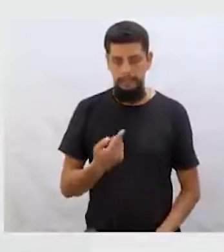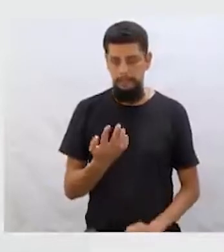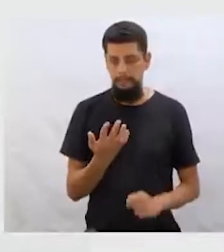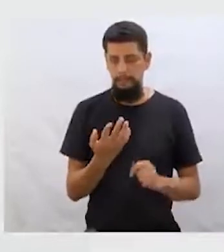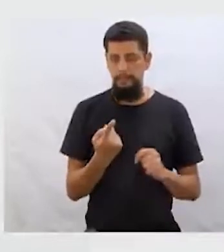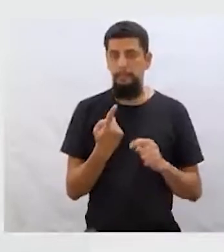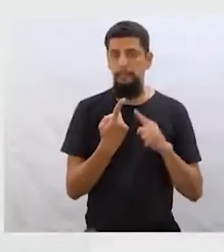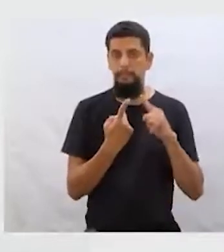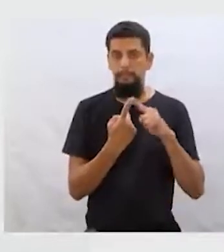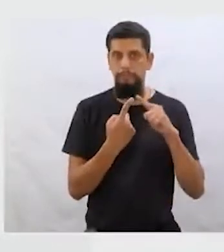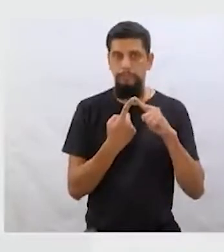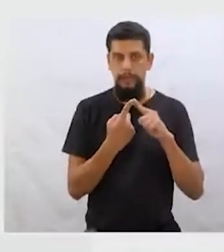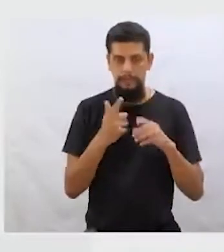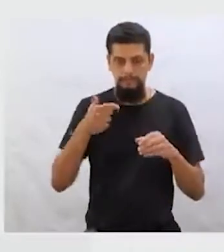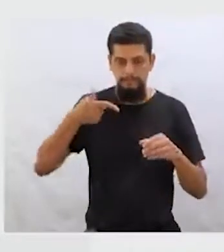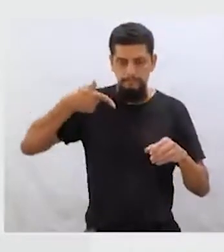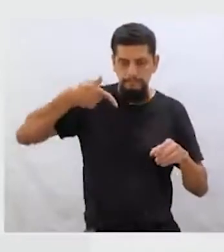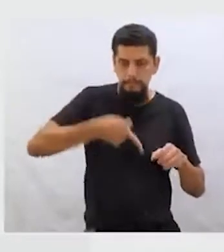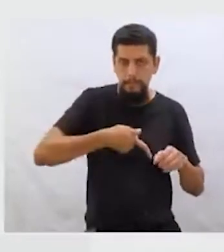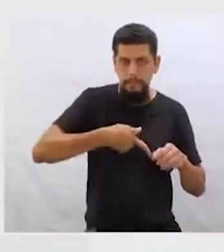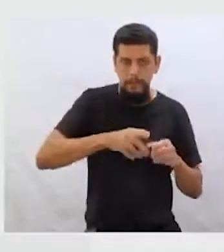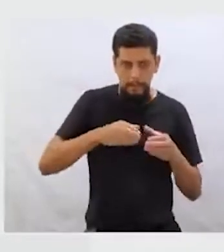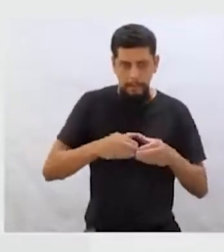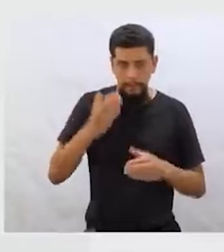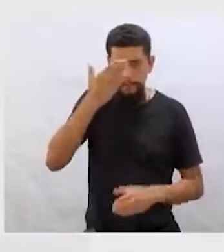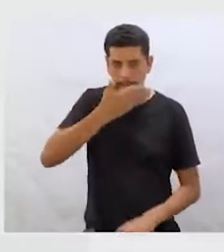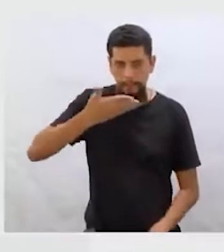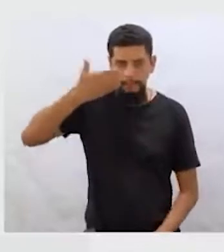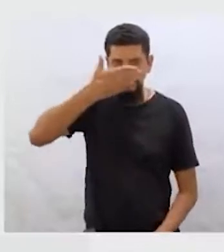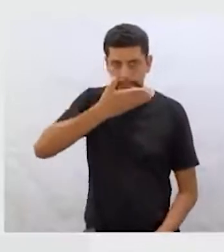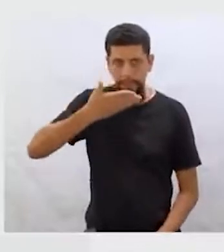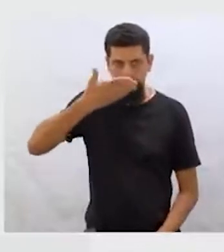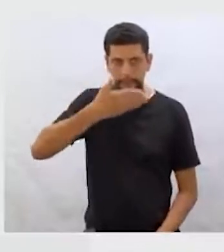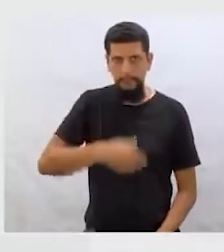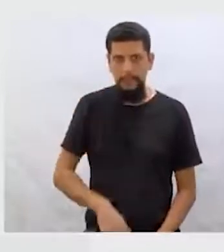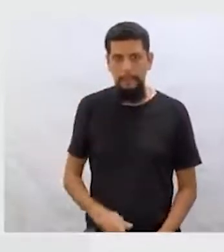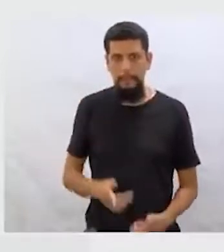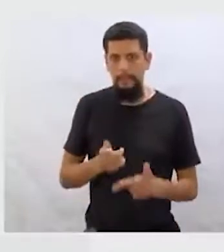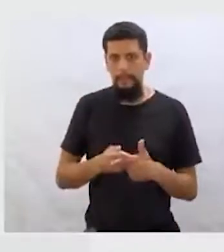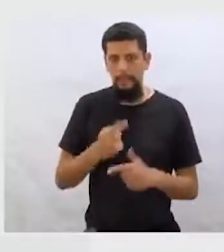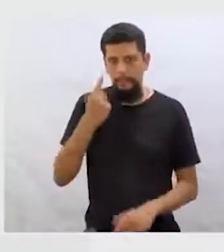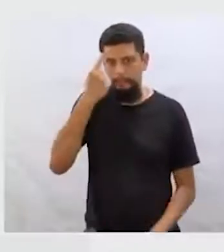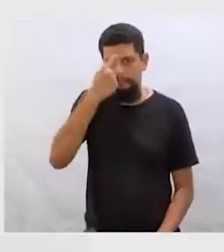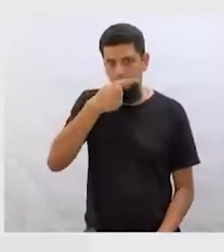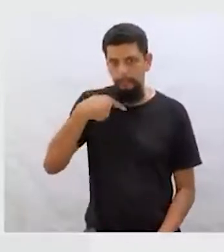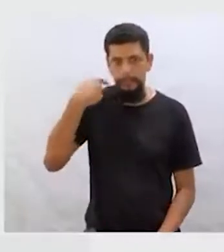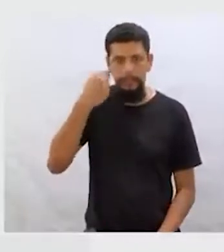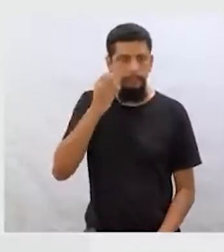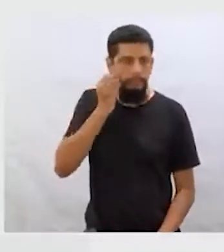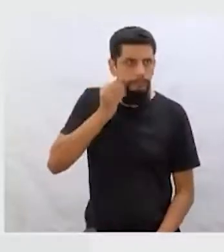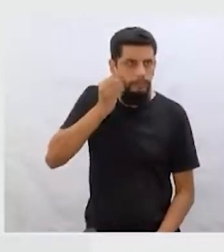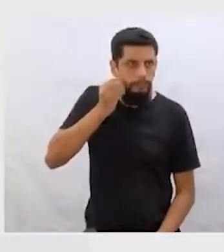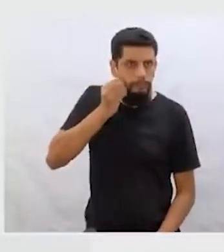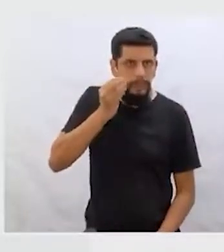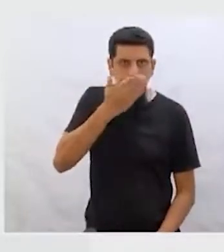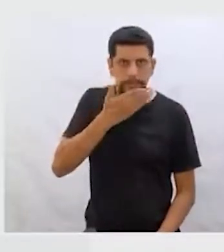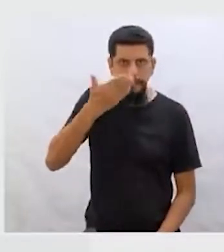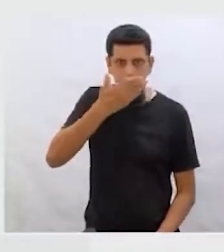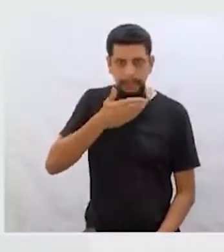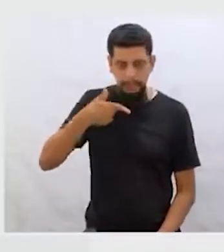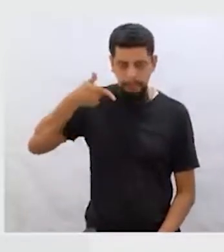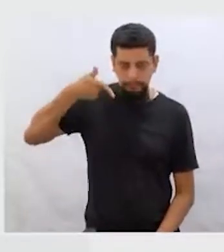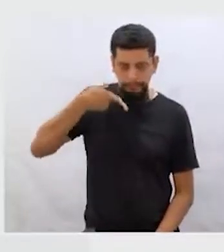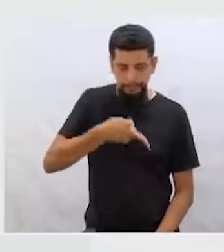E eu sou o furabolos, falou de ponta cabeça, o que tinha cara de provador de doces e